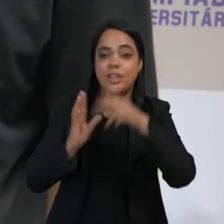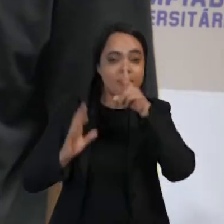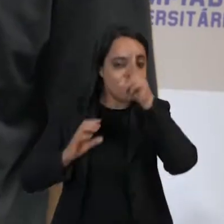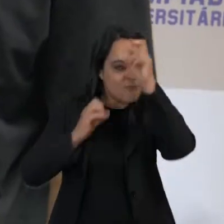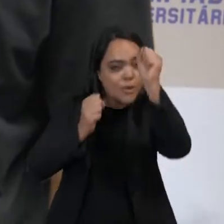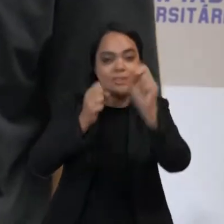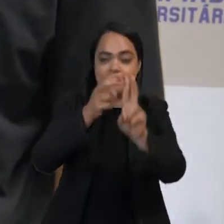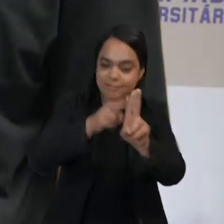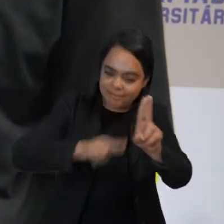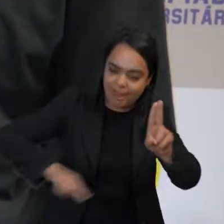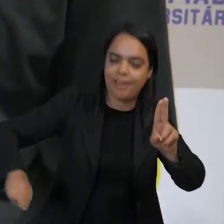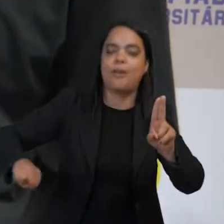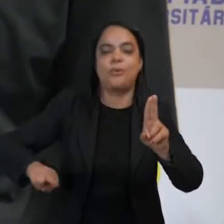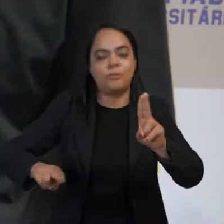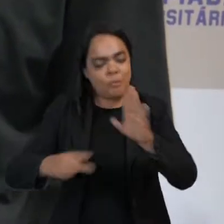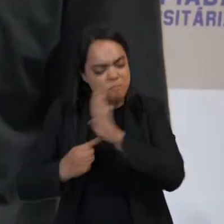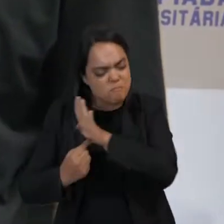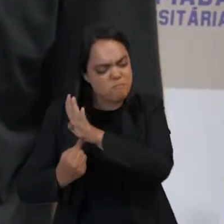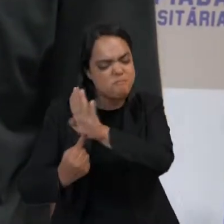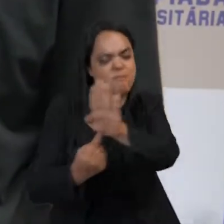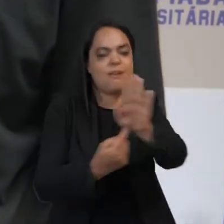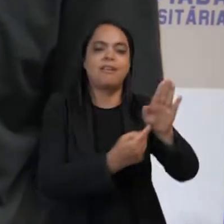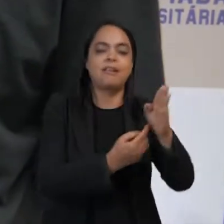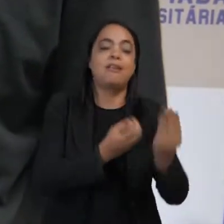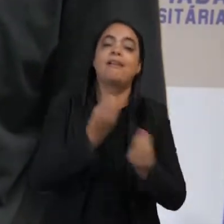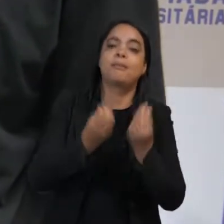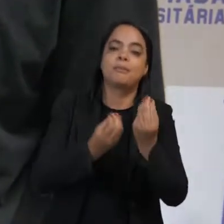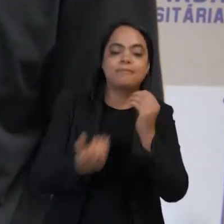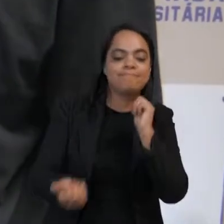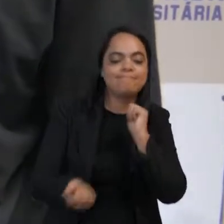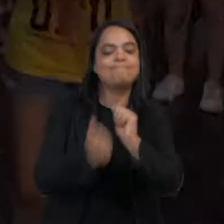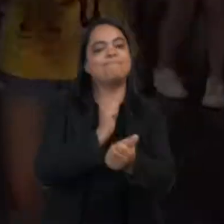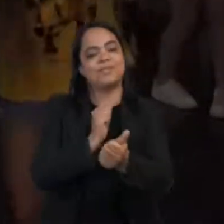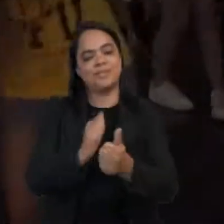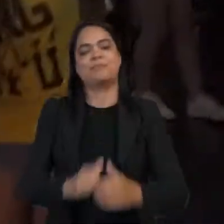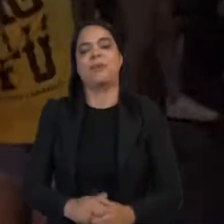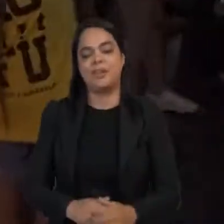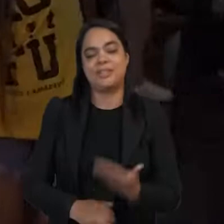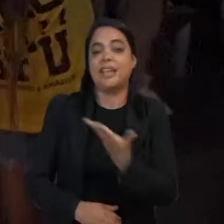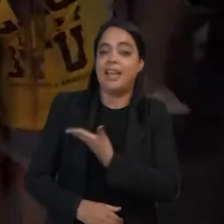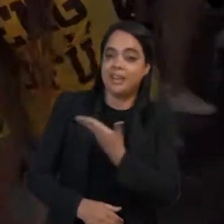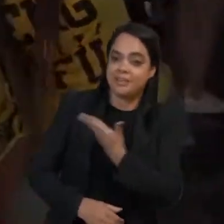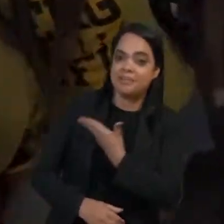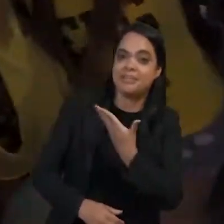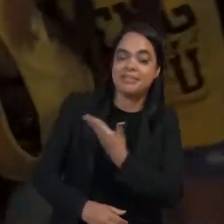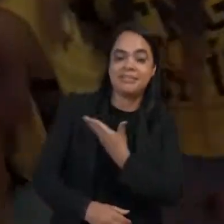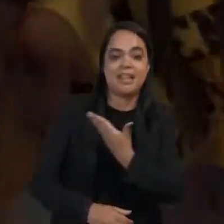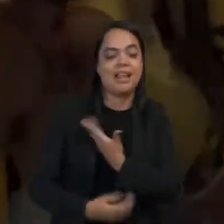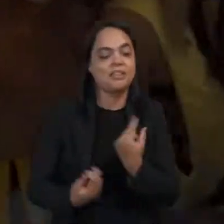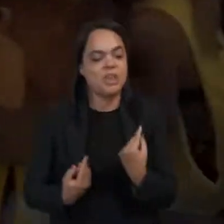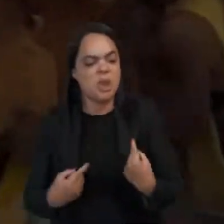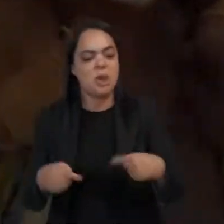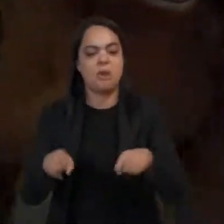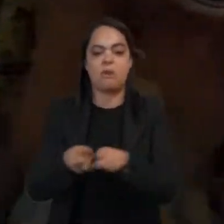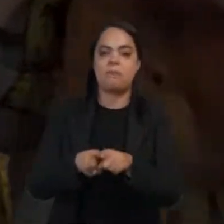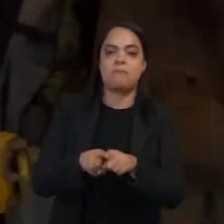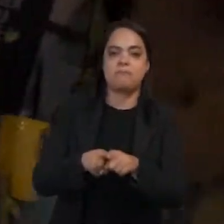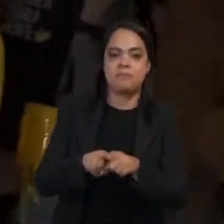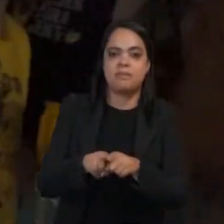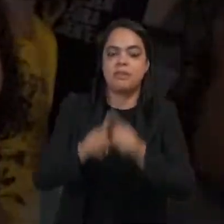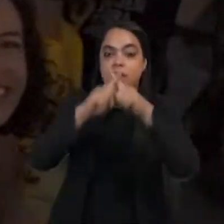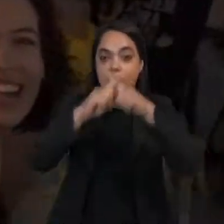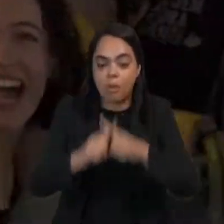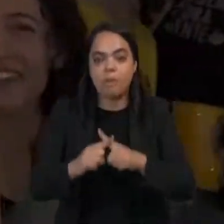da Universidade Federal de Uberlândia mostrada através do esporte, da amizade, do companheirismo,